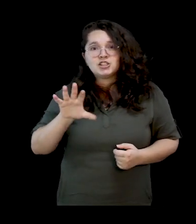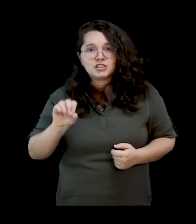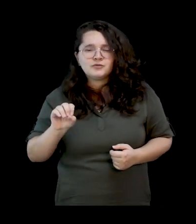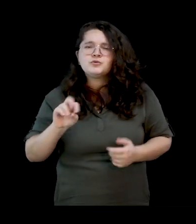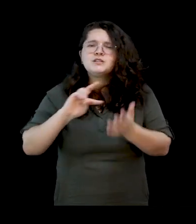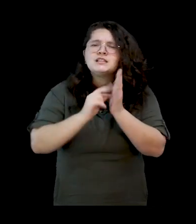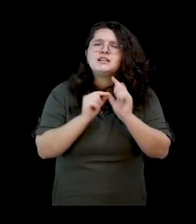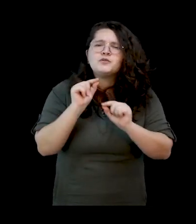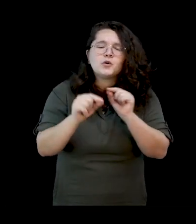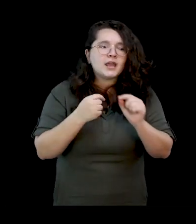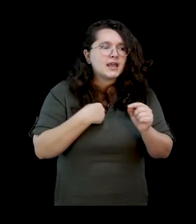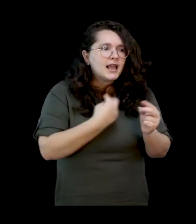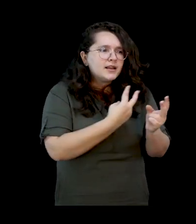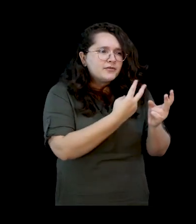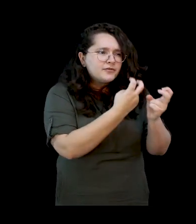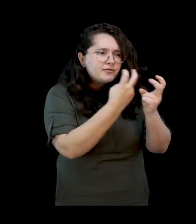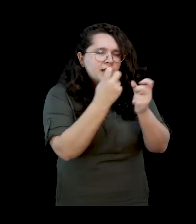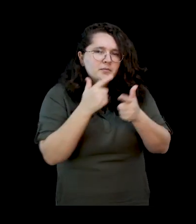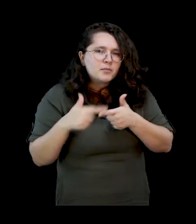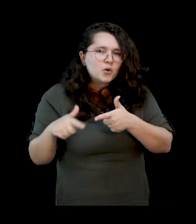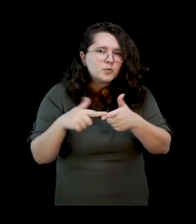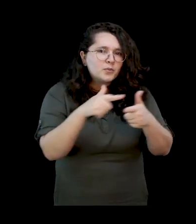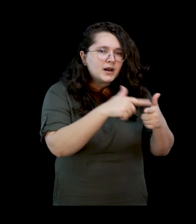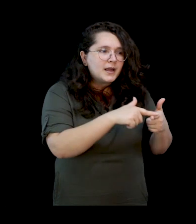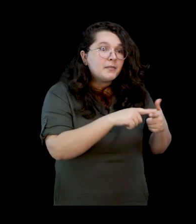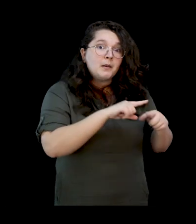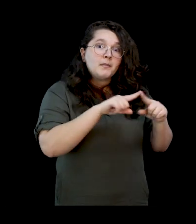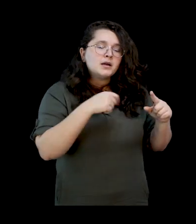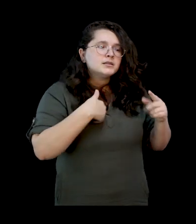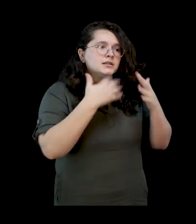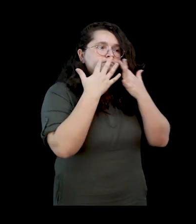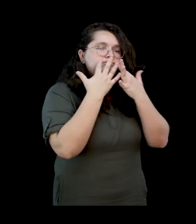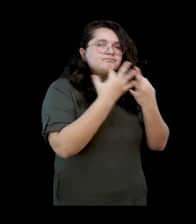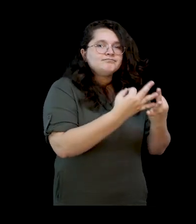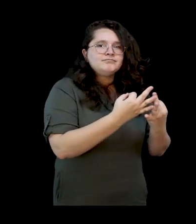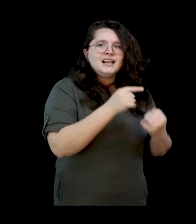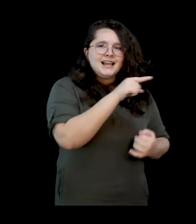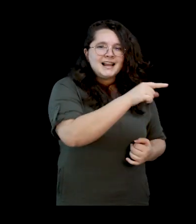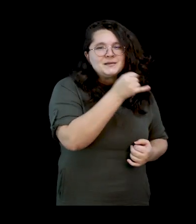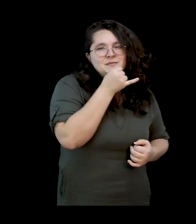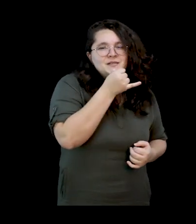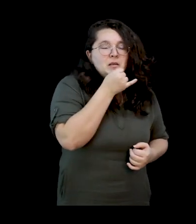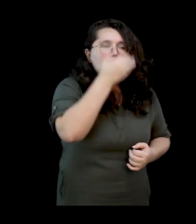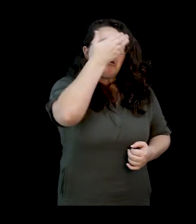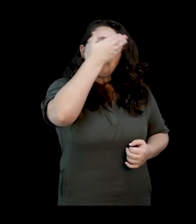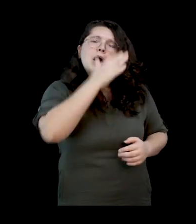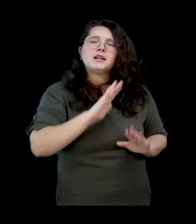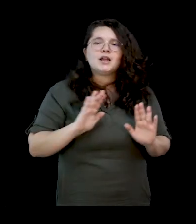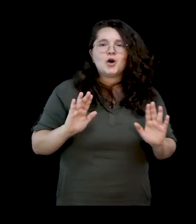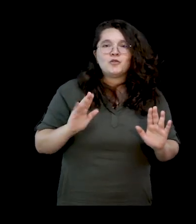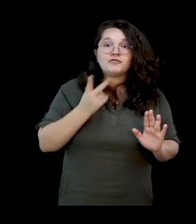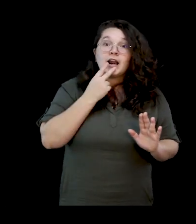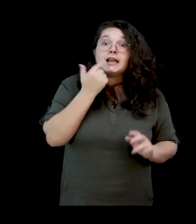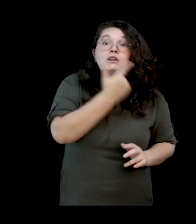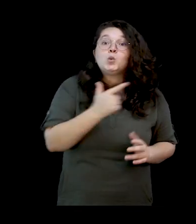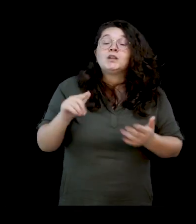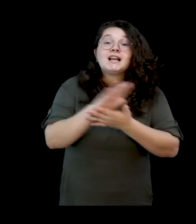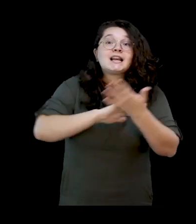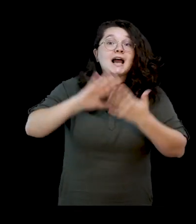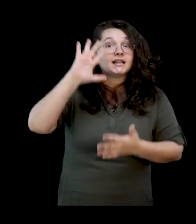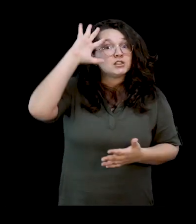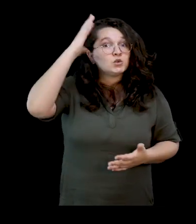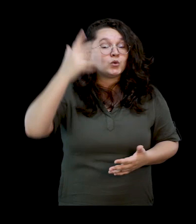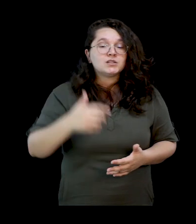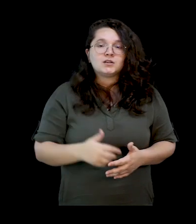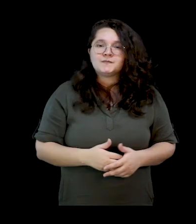estão os problemas, ele vê os problemas com clareza, são grandes problemas. Ele não está dizendo que a porta está fechada para a